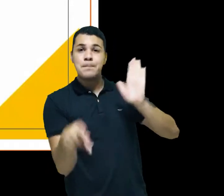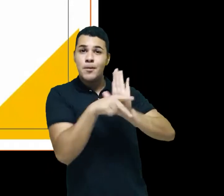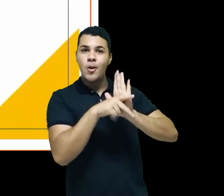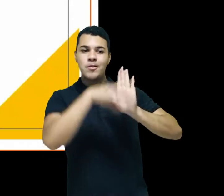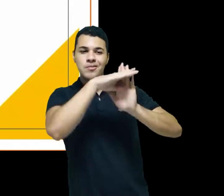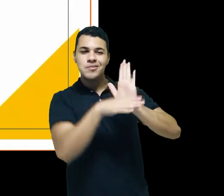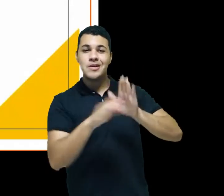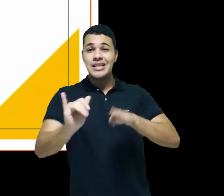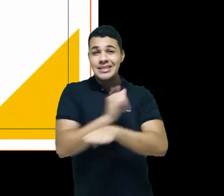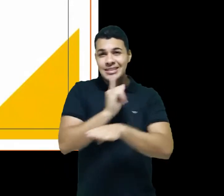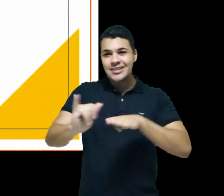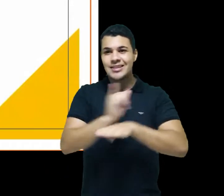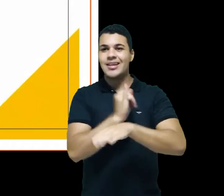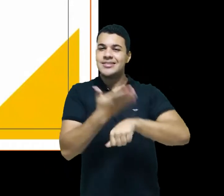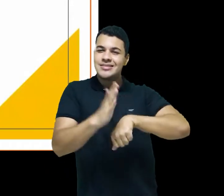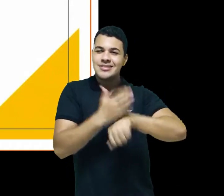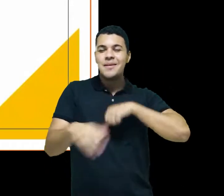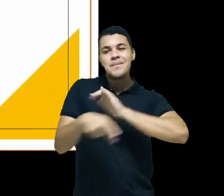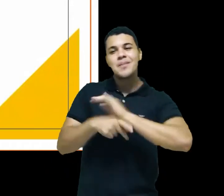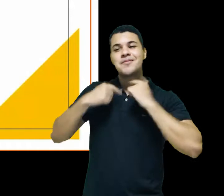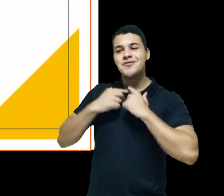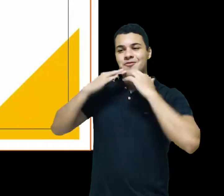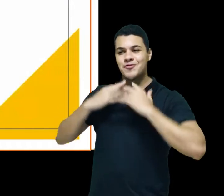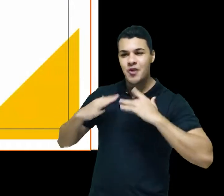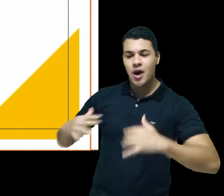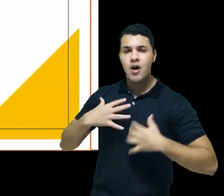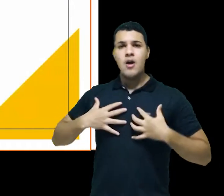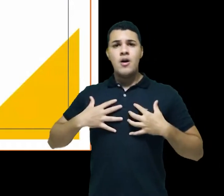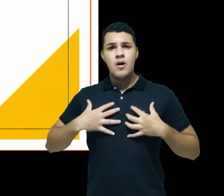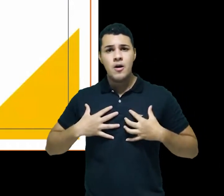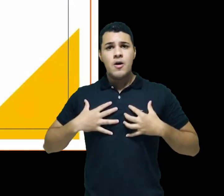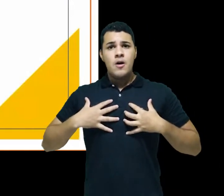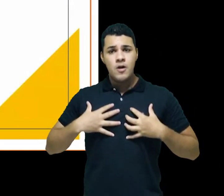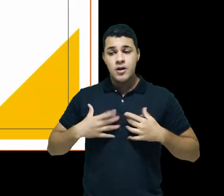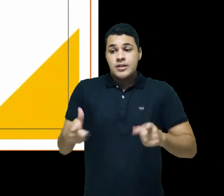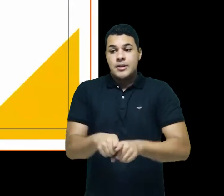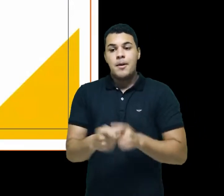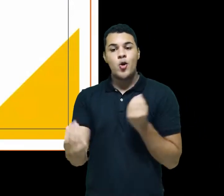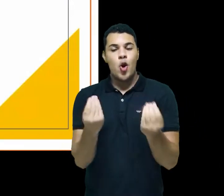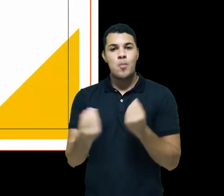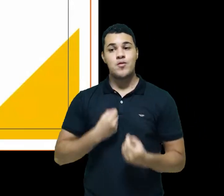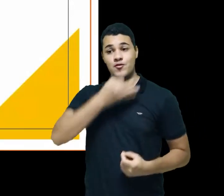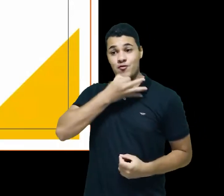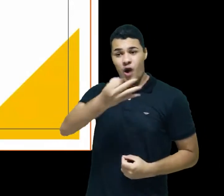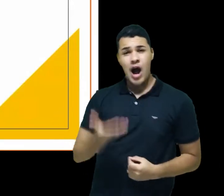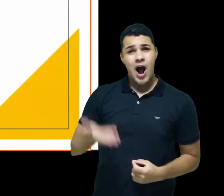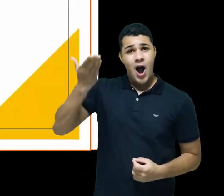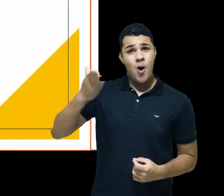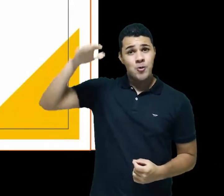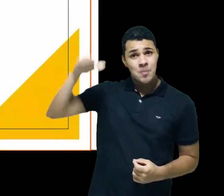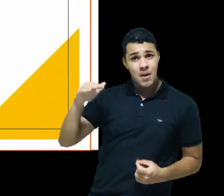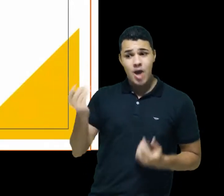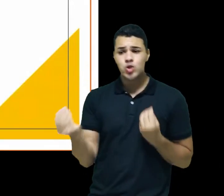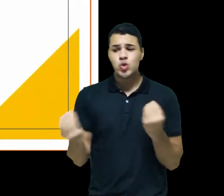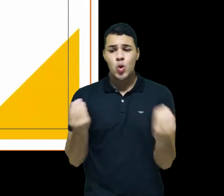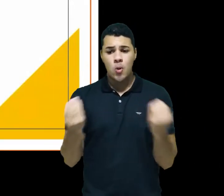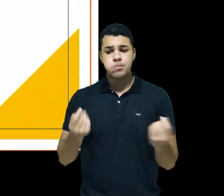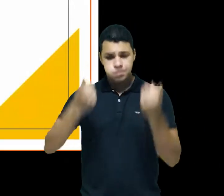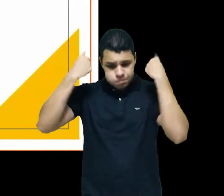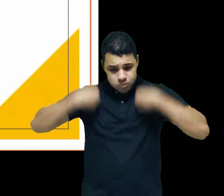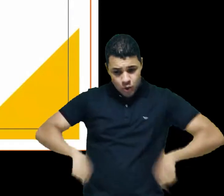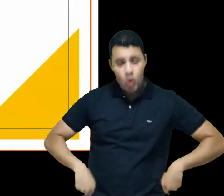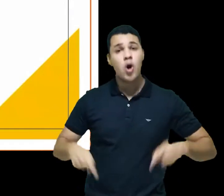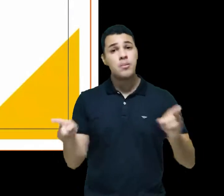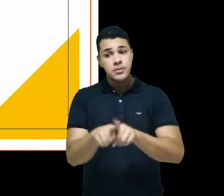preparo vocal que tinha alongamentos, exercícios de postura e respiração, vocalizes para aquecimento vocal